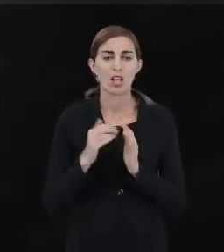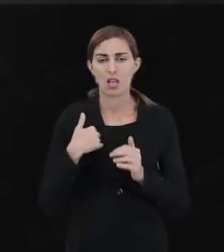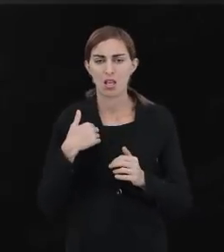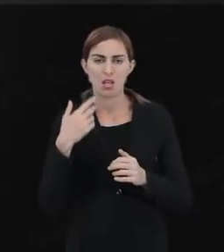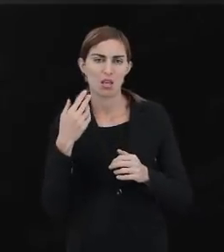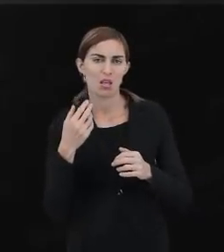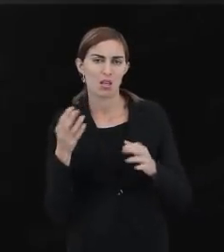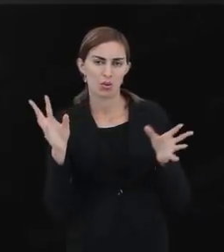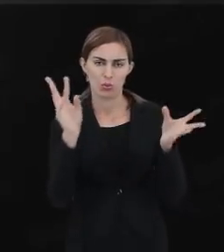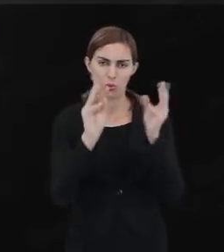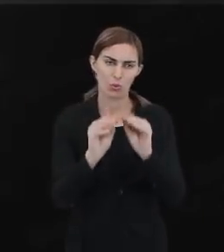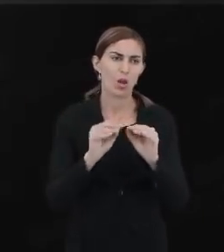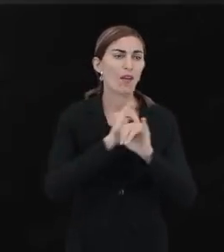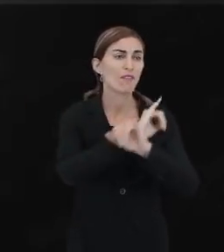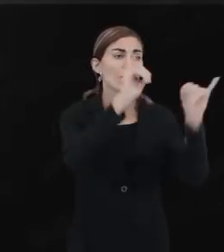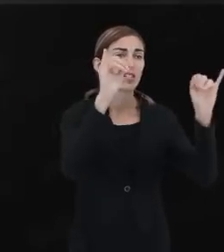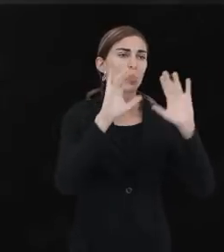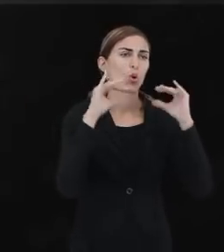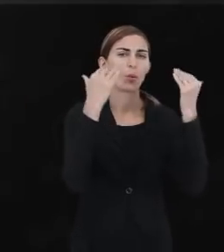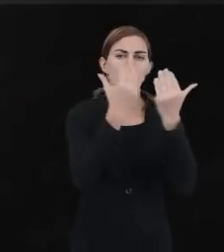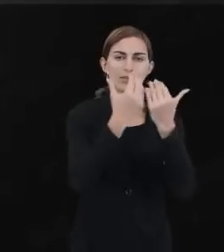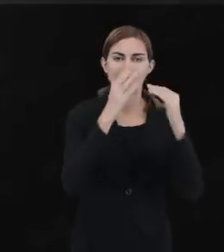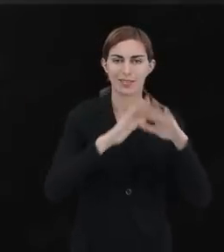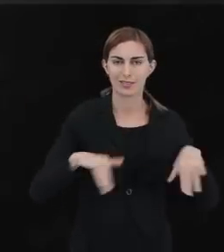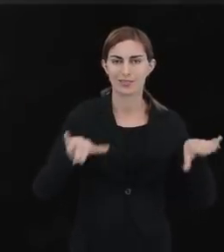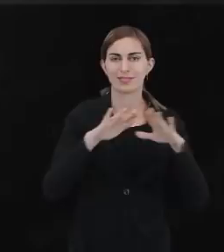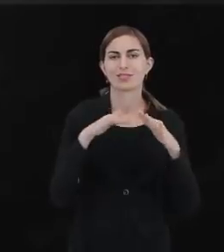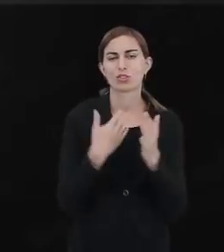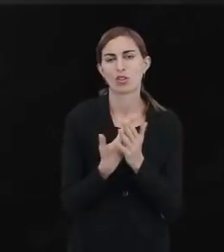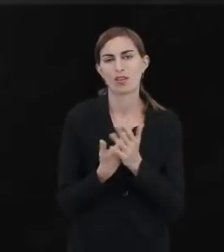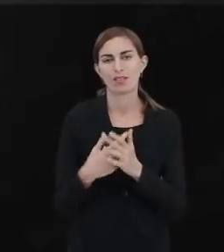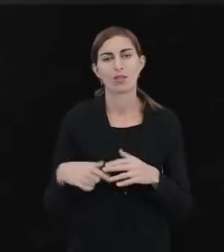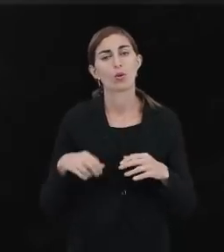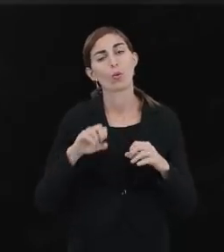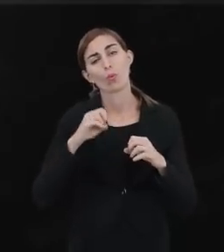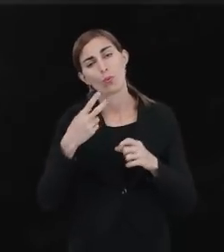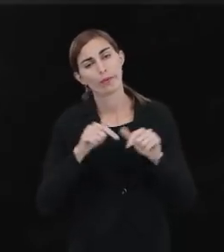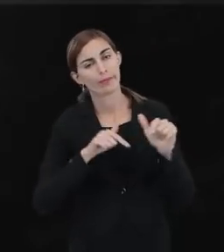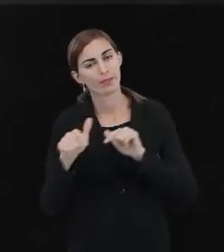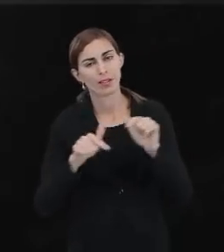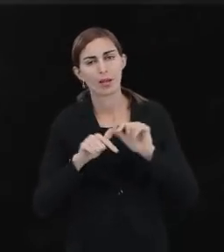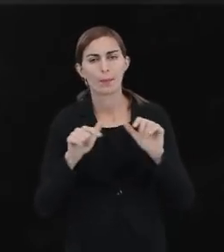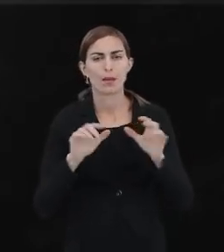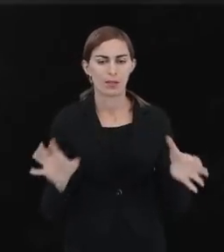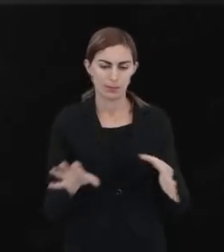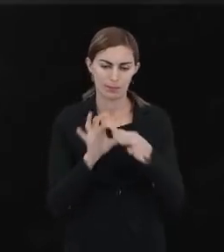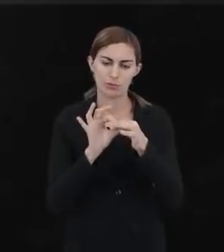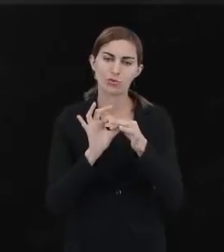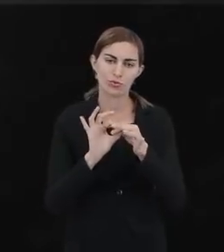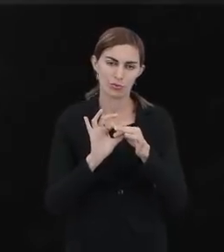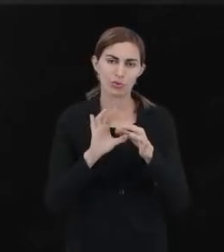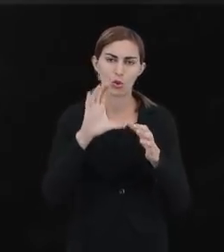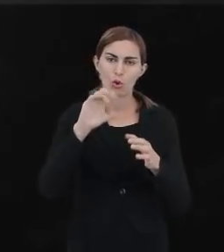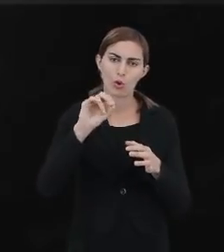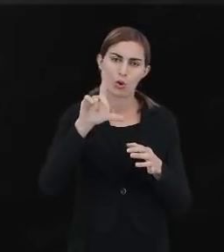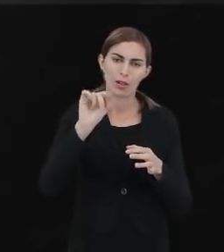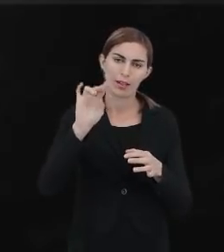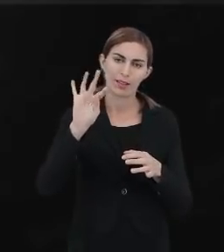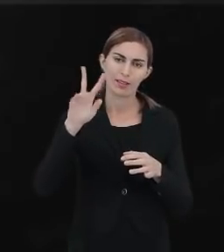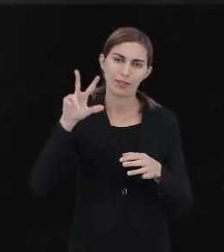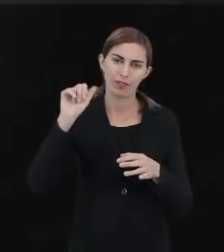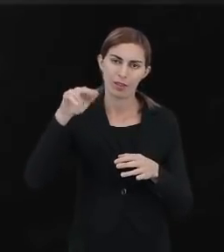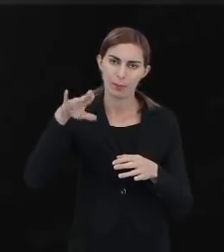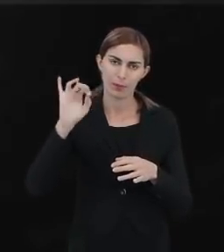integrando a comunidade escolar ou você trabalha coletivamente essas informações daí a questão é